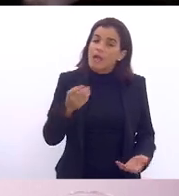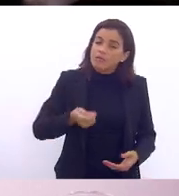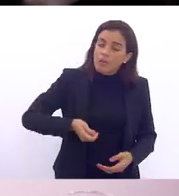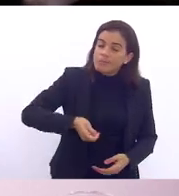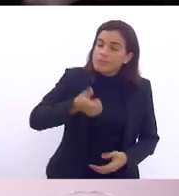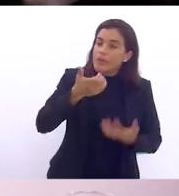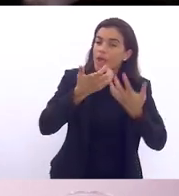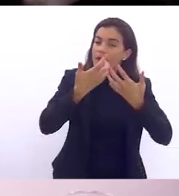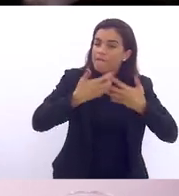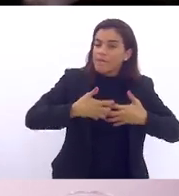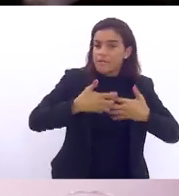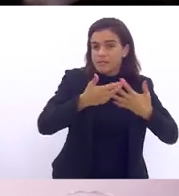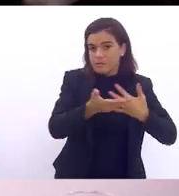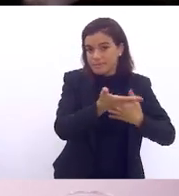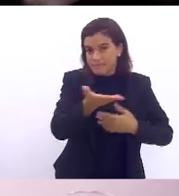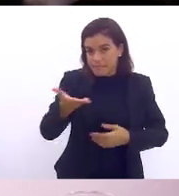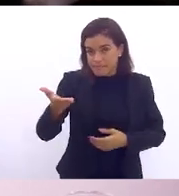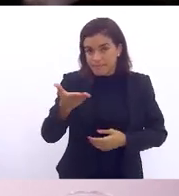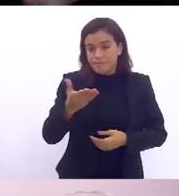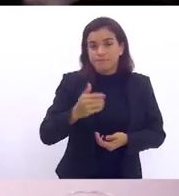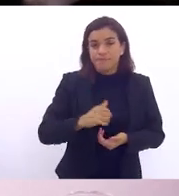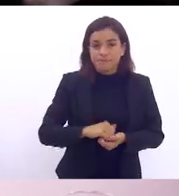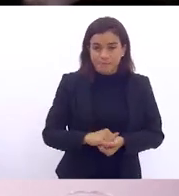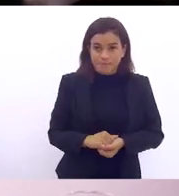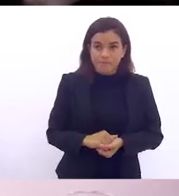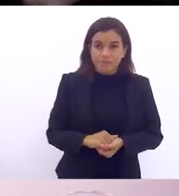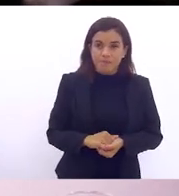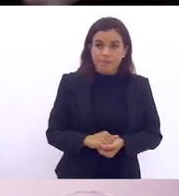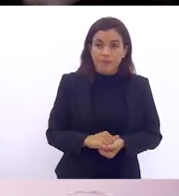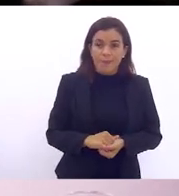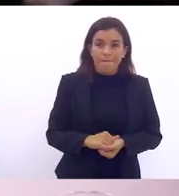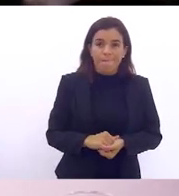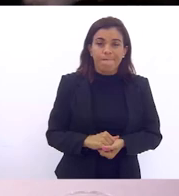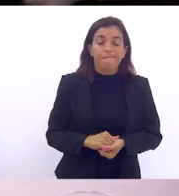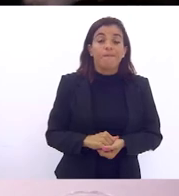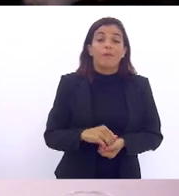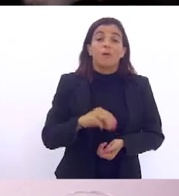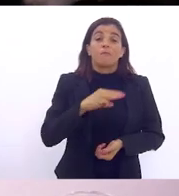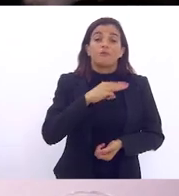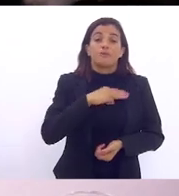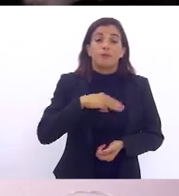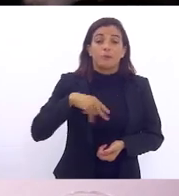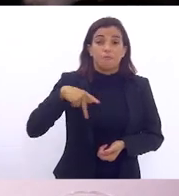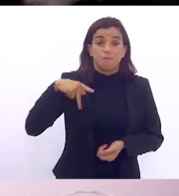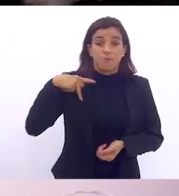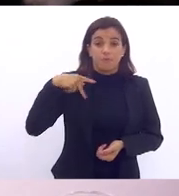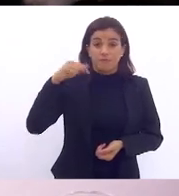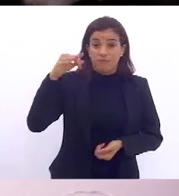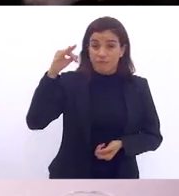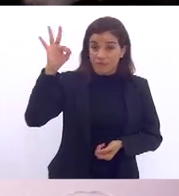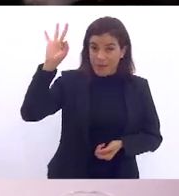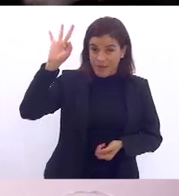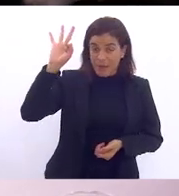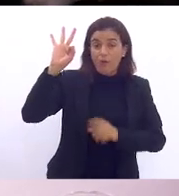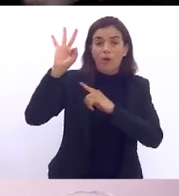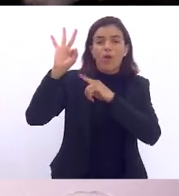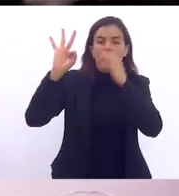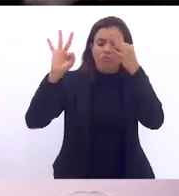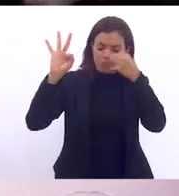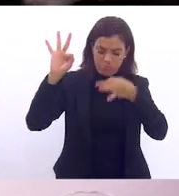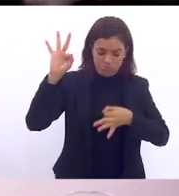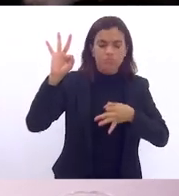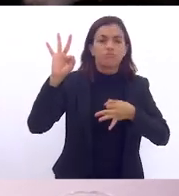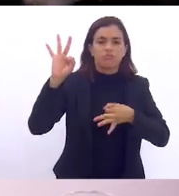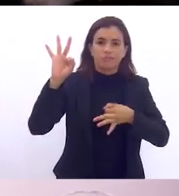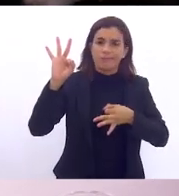pros senhores e pelo Ministério Público Federal eu afirmo que eu para mim é uma questão